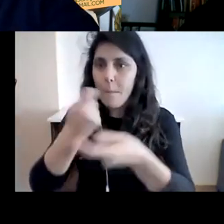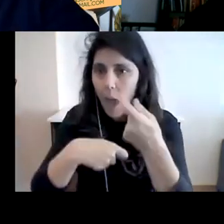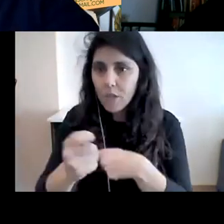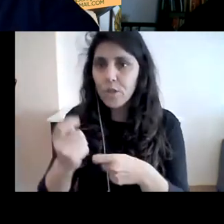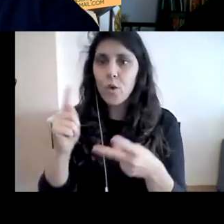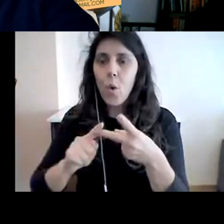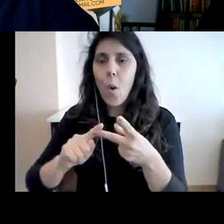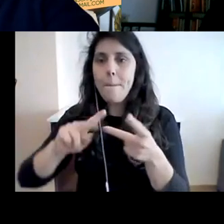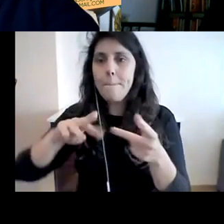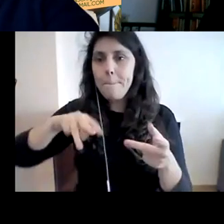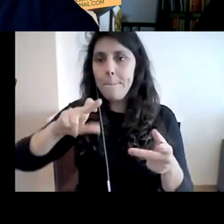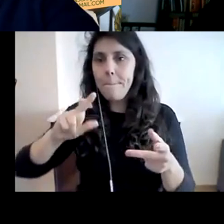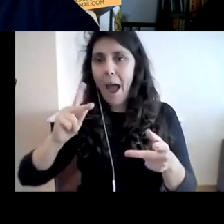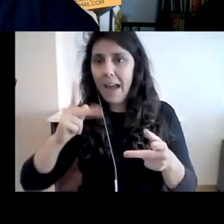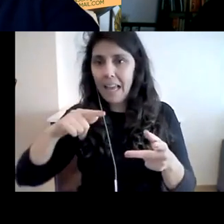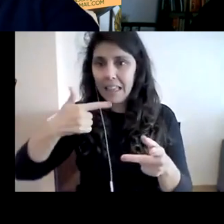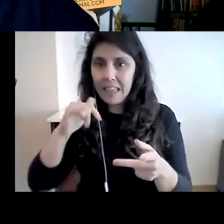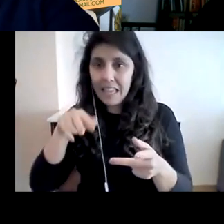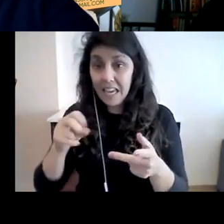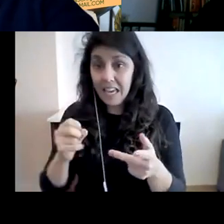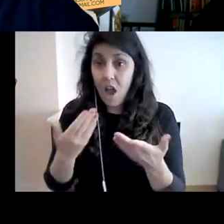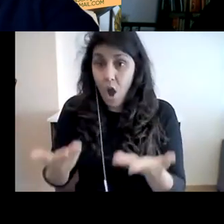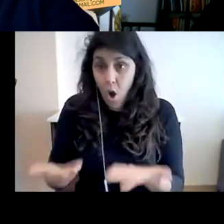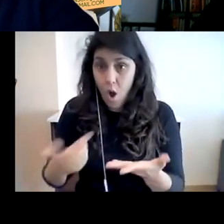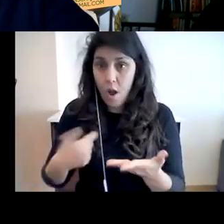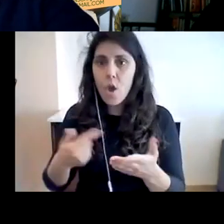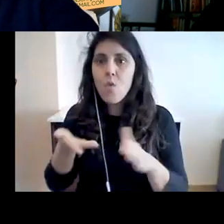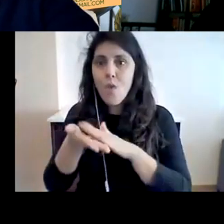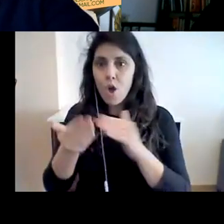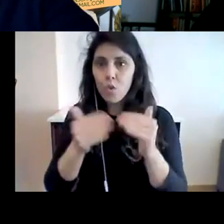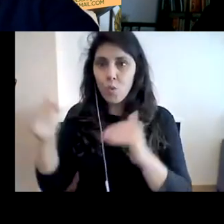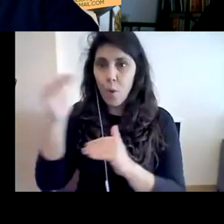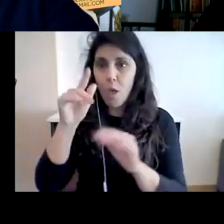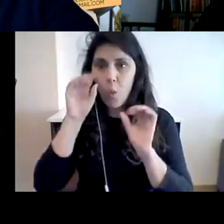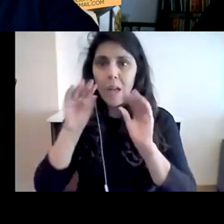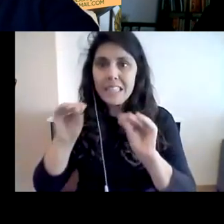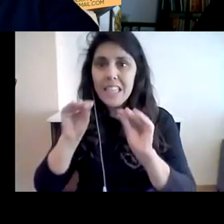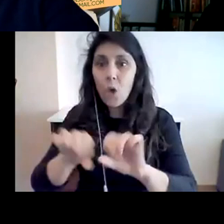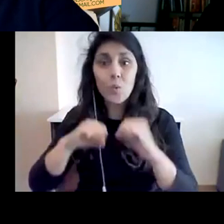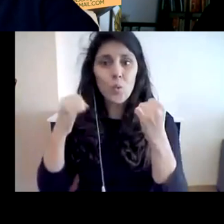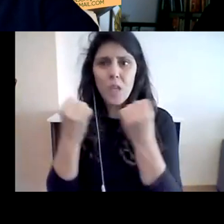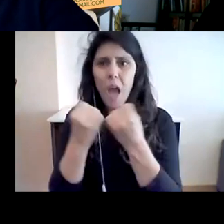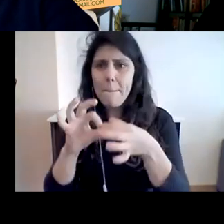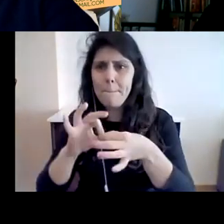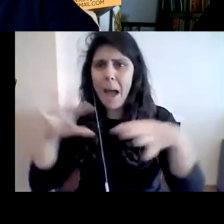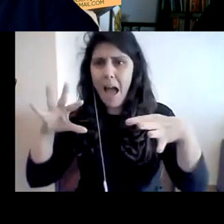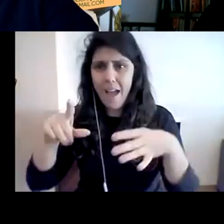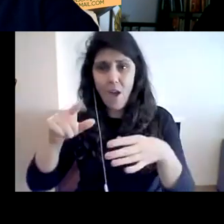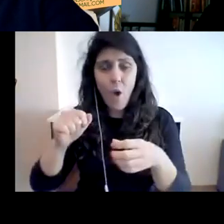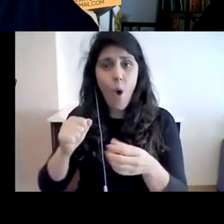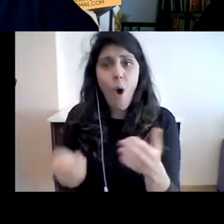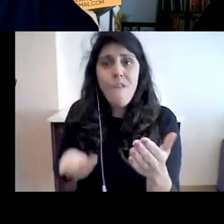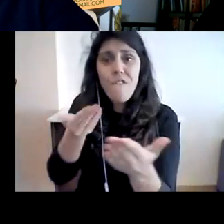nomeadamente marketing. O curso que eu agora estou a seguir no ensino superior, que é a educação social, não se coaduna com as ofertas que